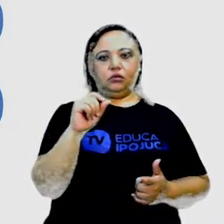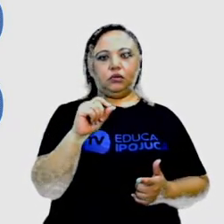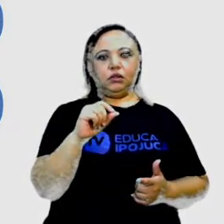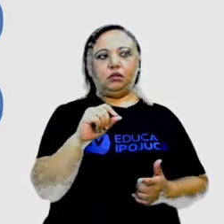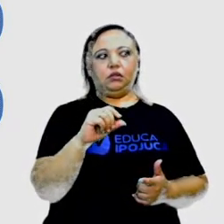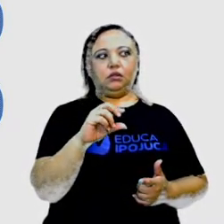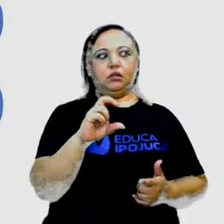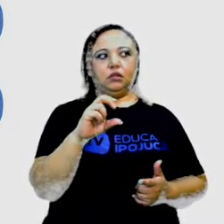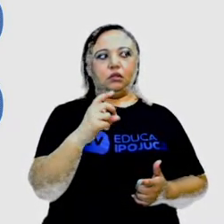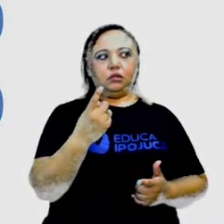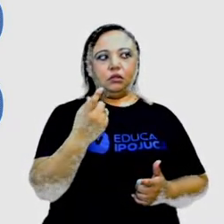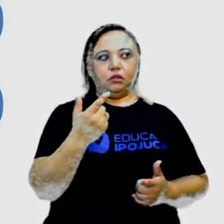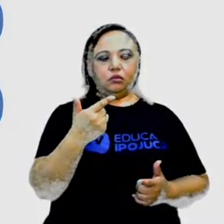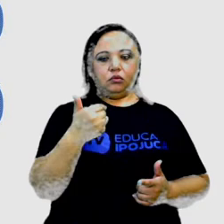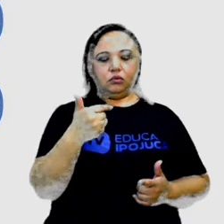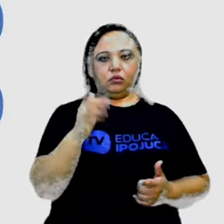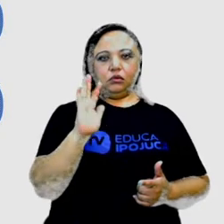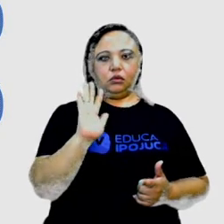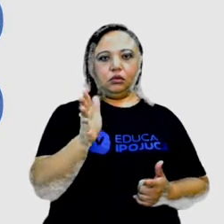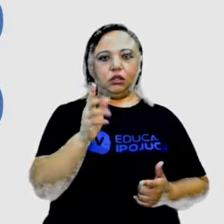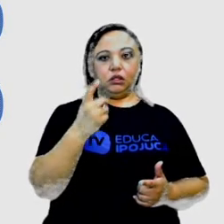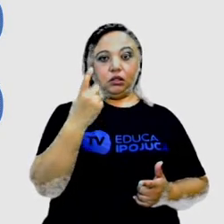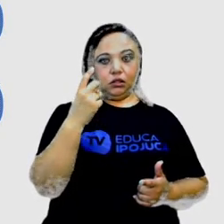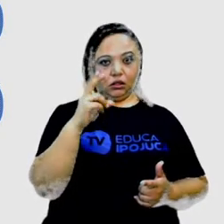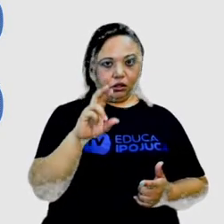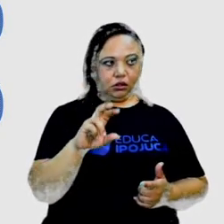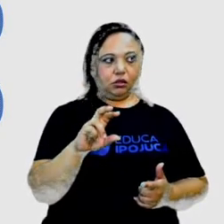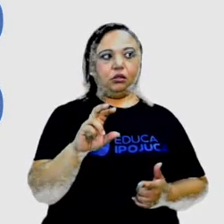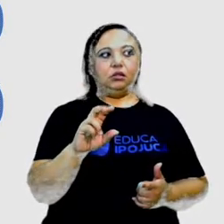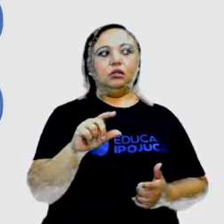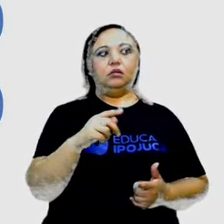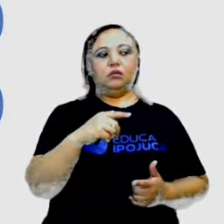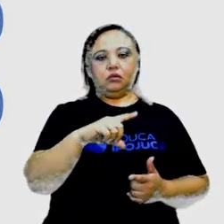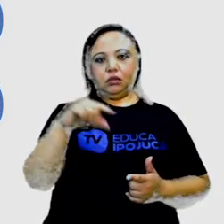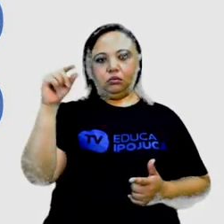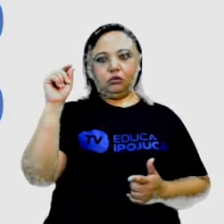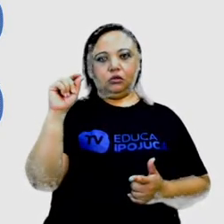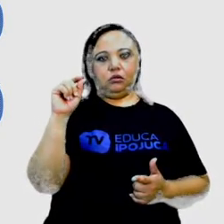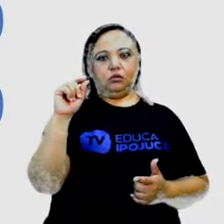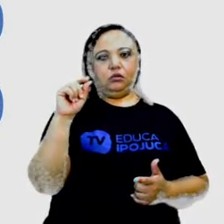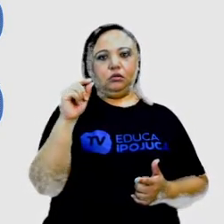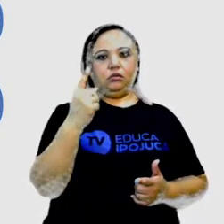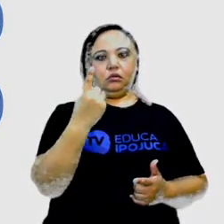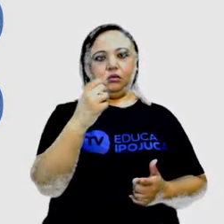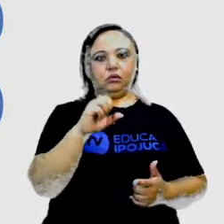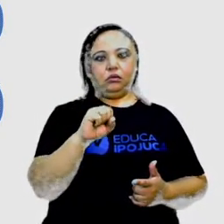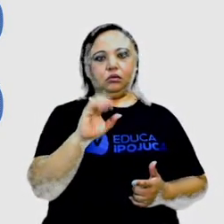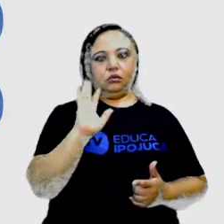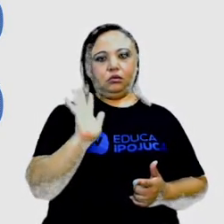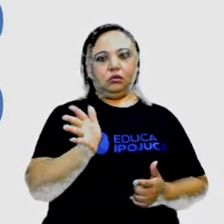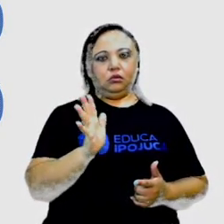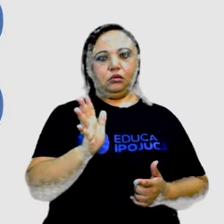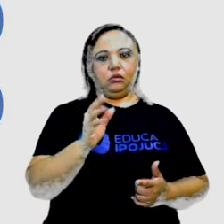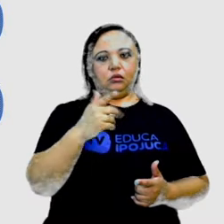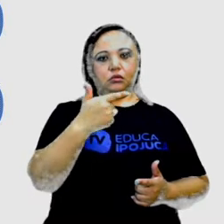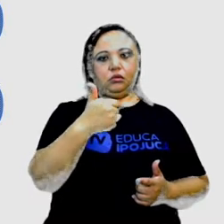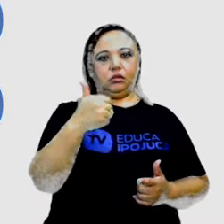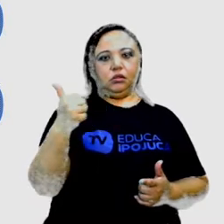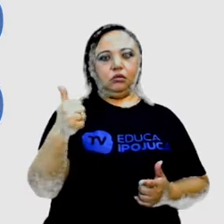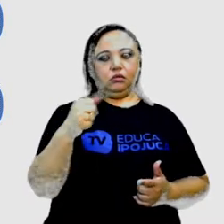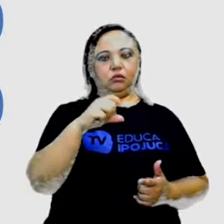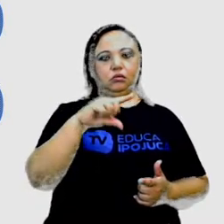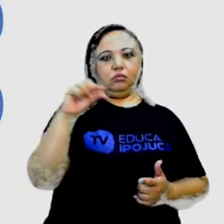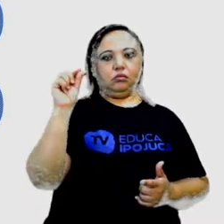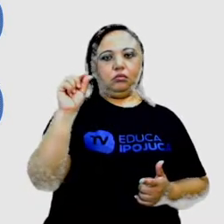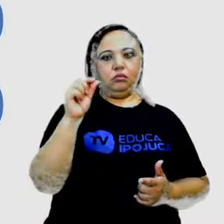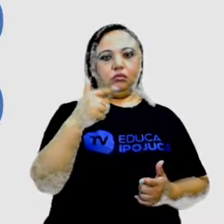vai embora. O 12 já foi. O 15 vai embora. O 18 já foi. O 21 vai